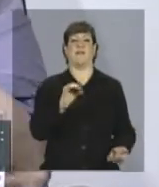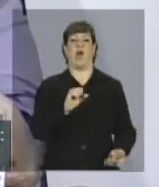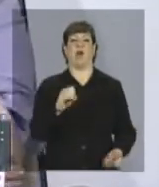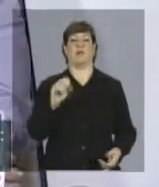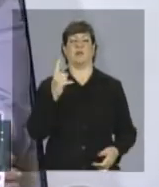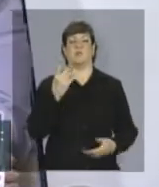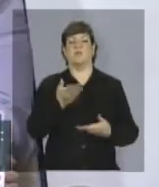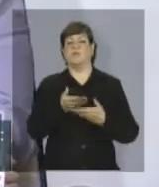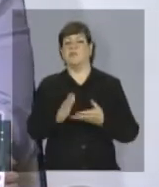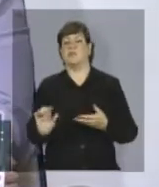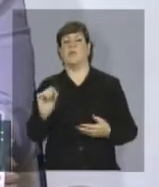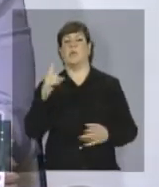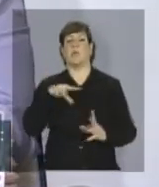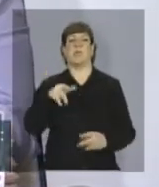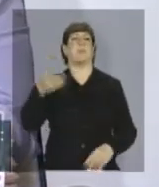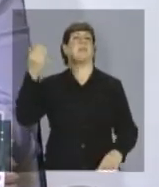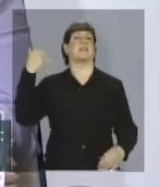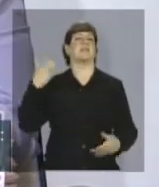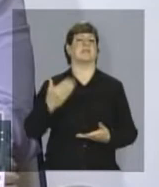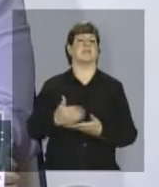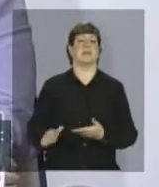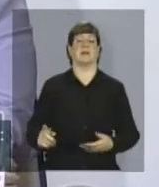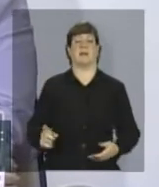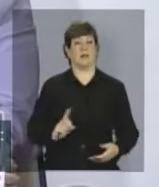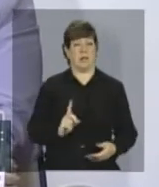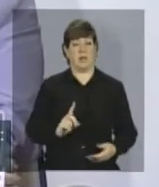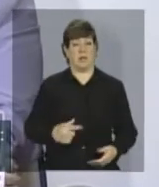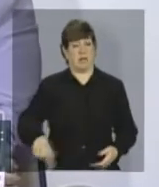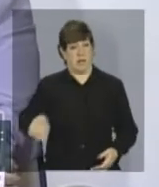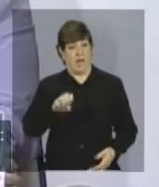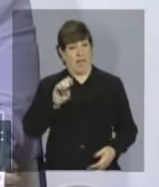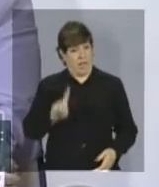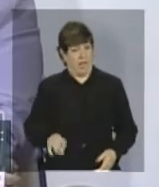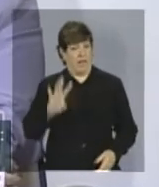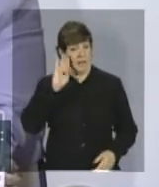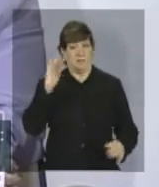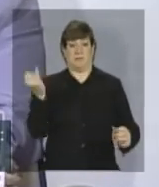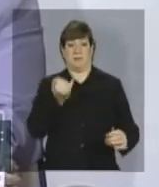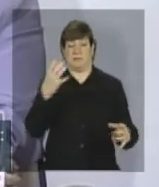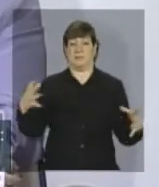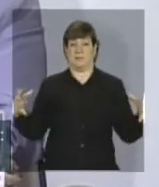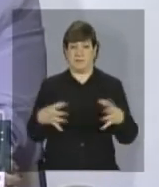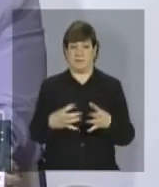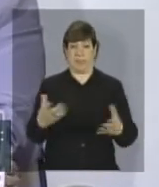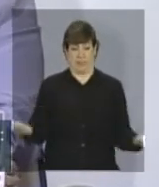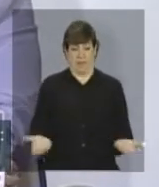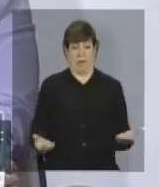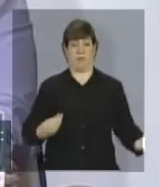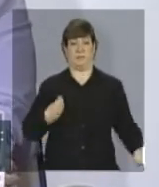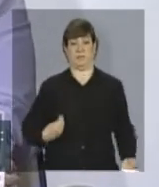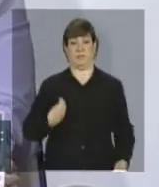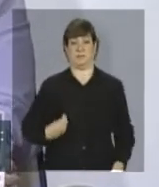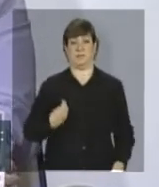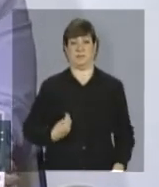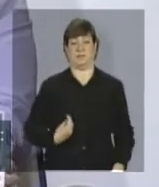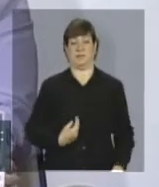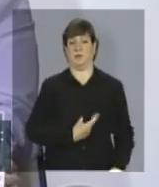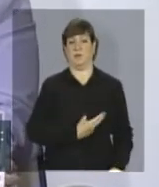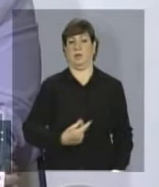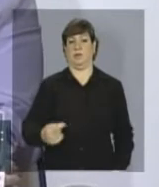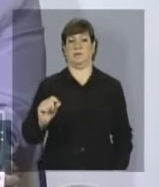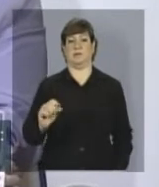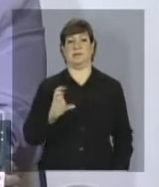resquício de um mundo passado. São parte essencial de um presente sustentável